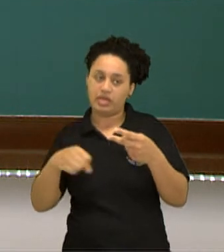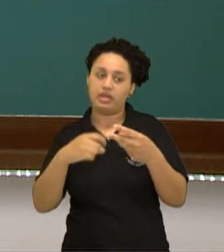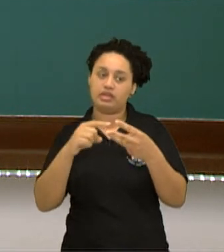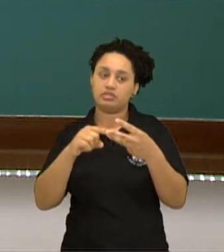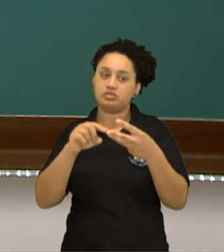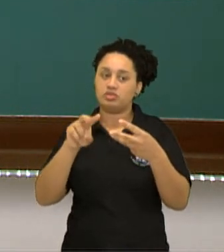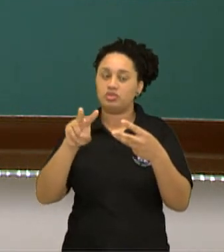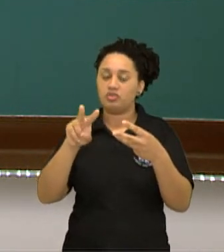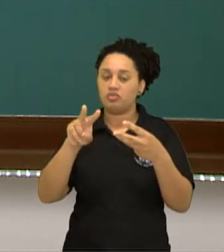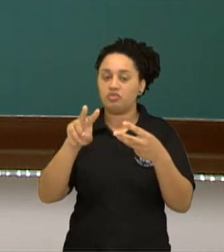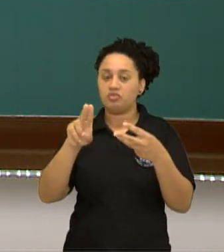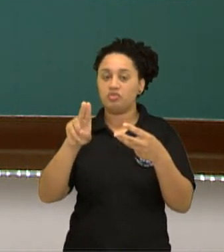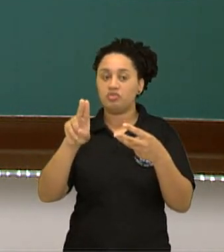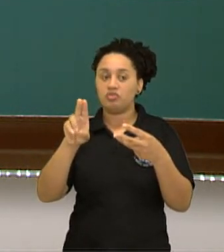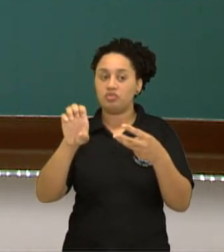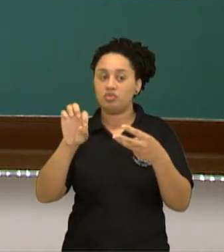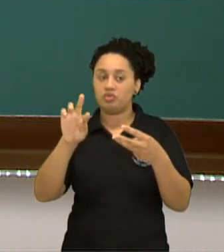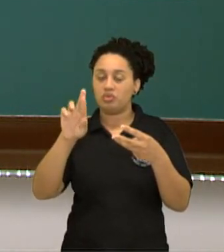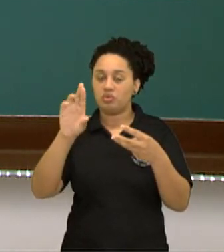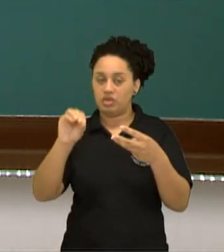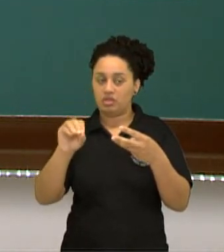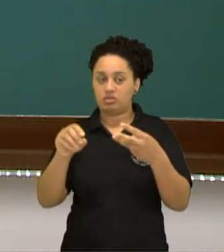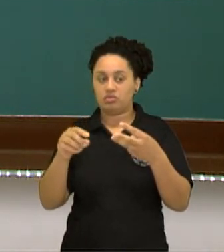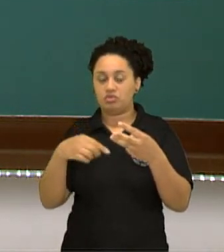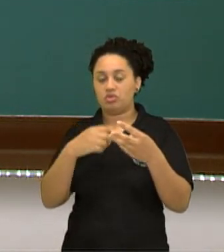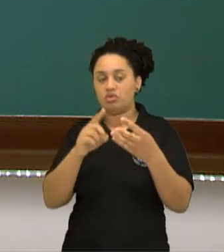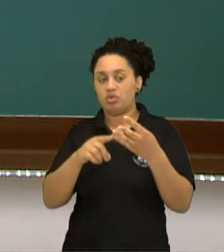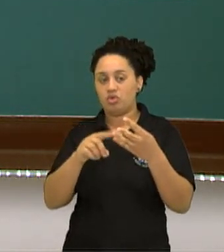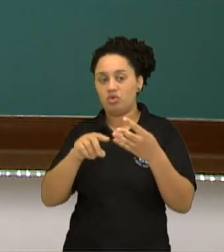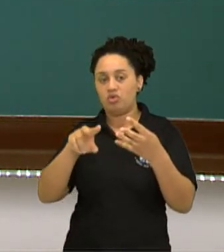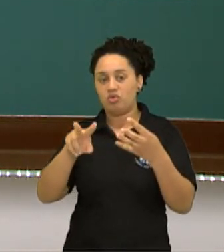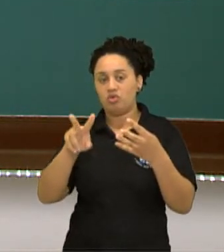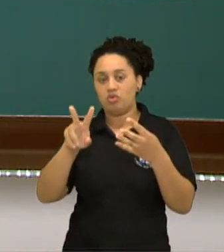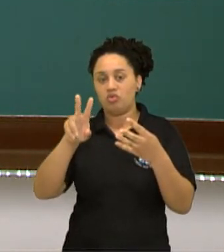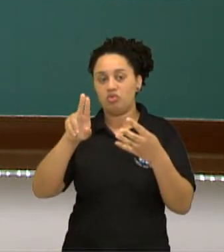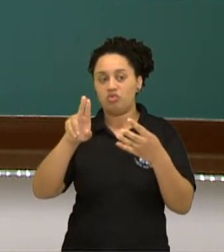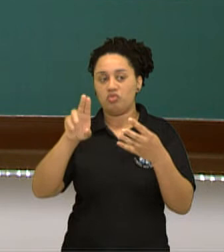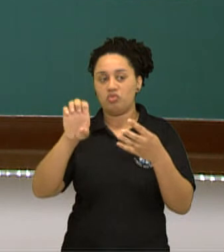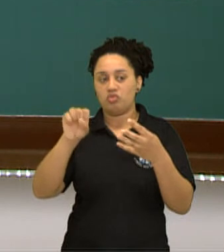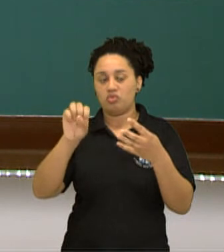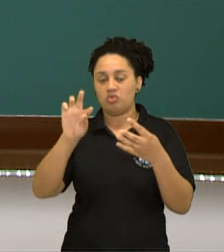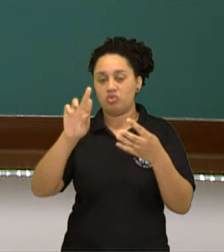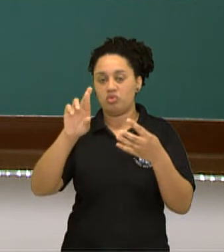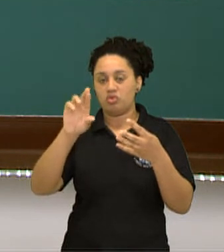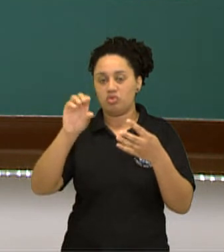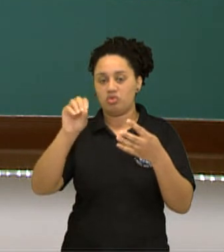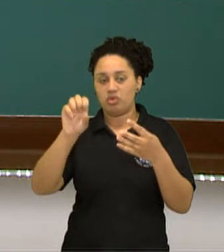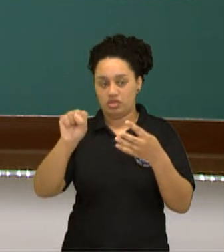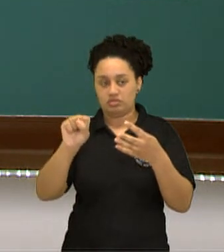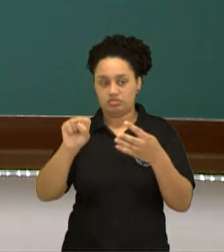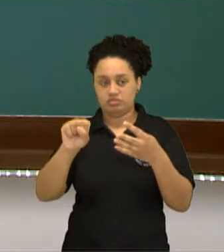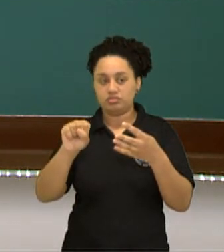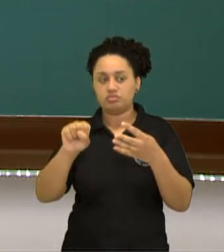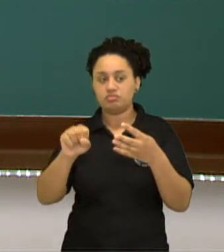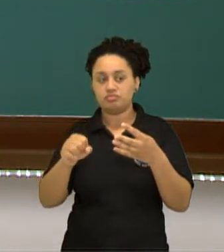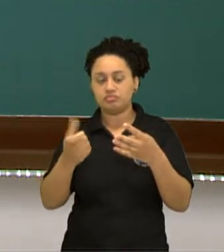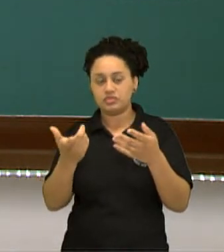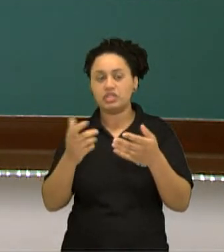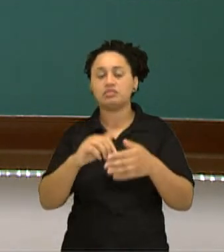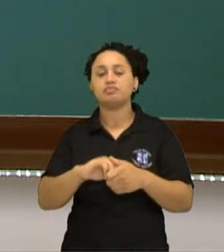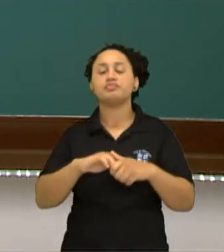nuestros. Se eu estou falando de algo que pertence a mim e a mais uma pessoa, então